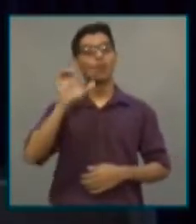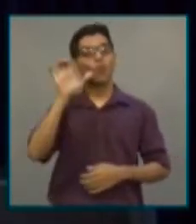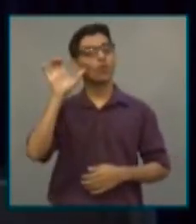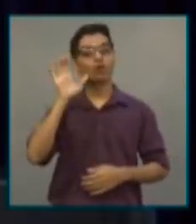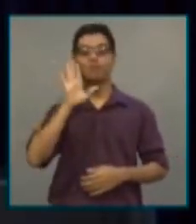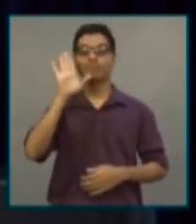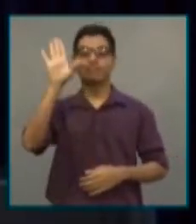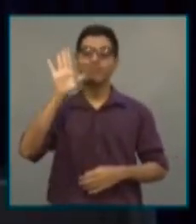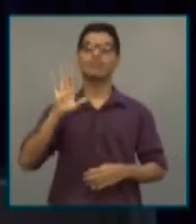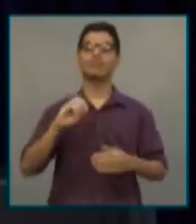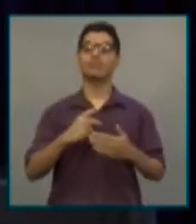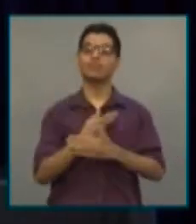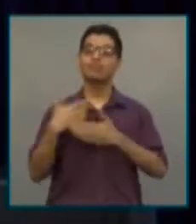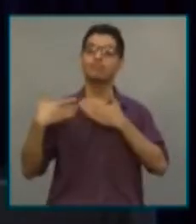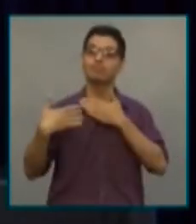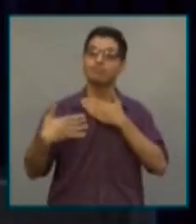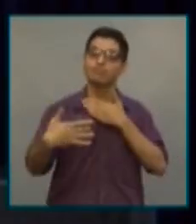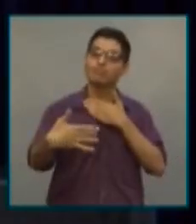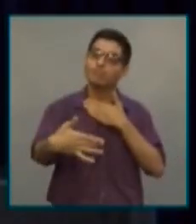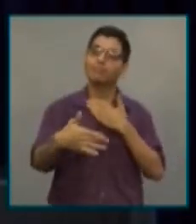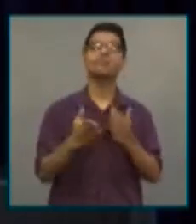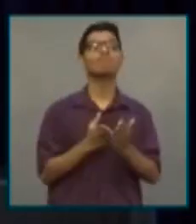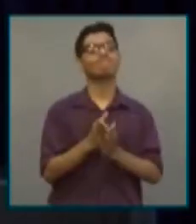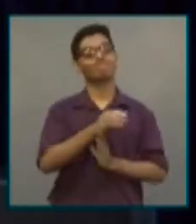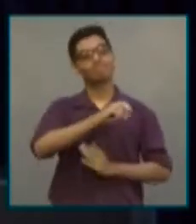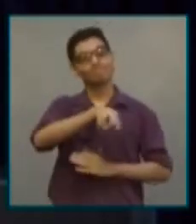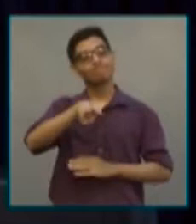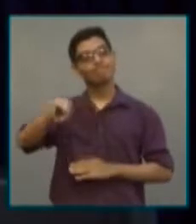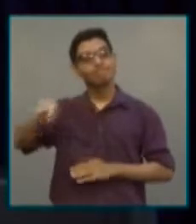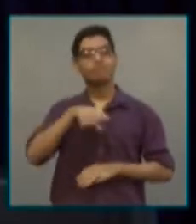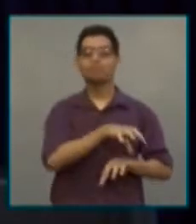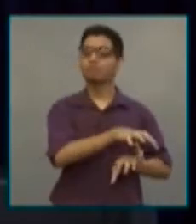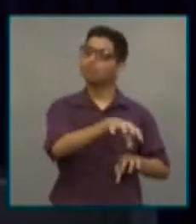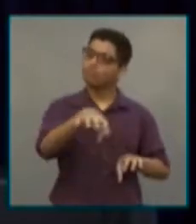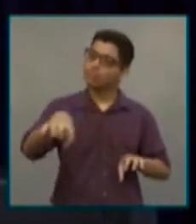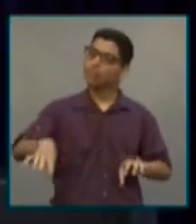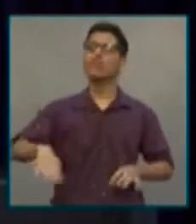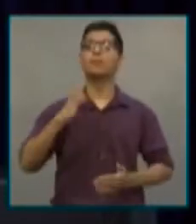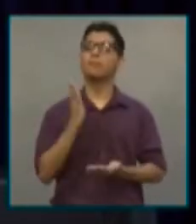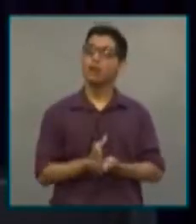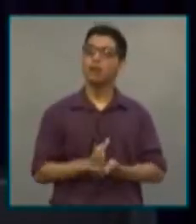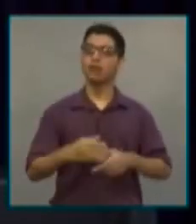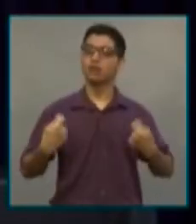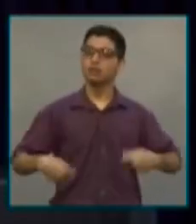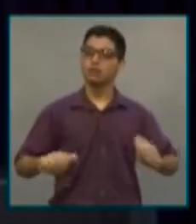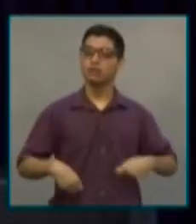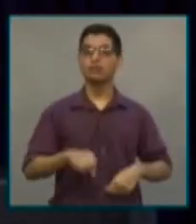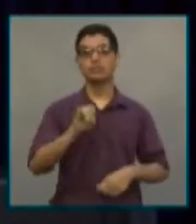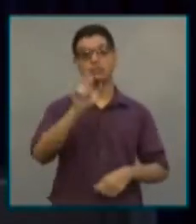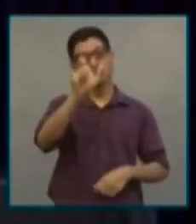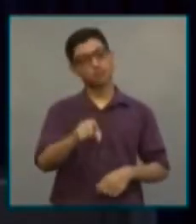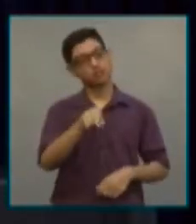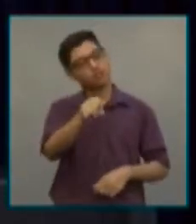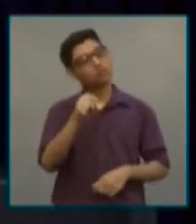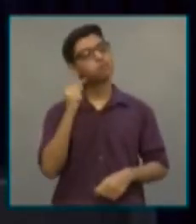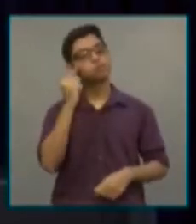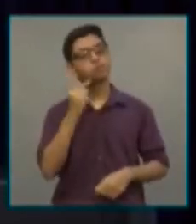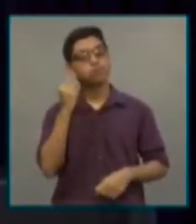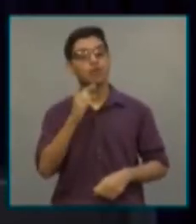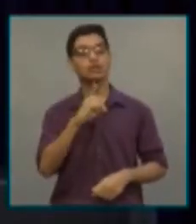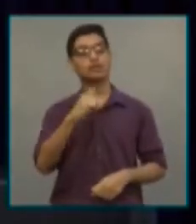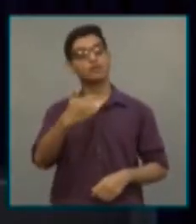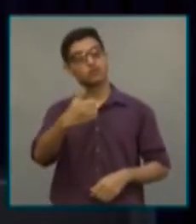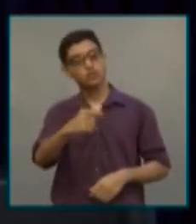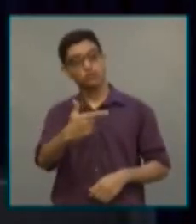em tribunais e outros segmentos. Chega disso! E você, advogado, no dia 28, vote 11